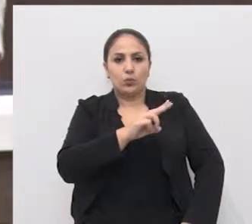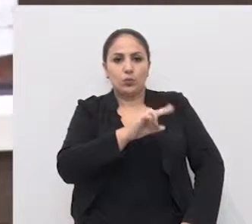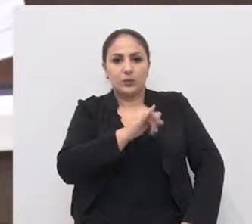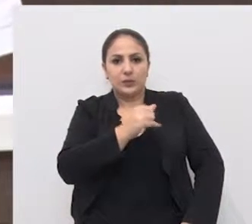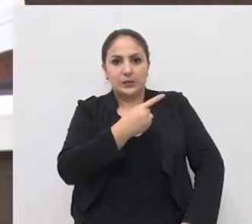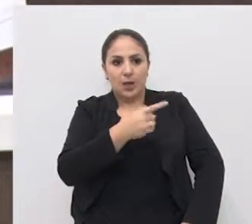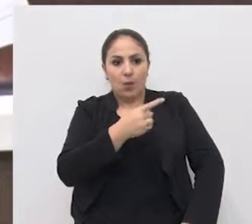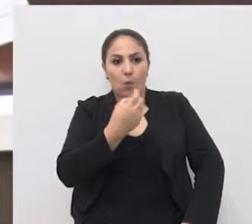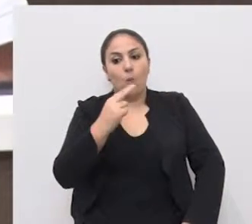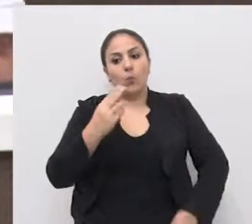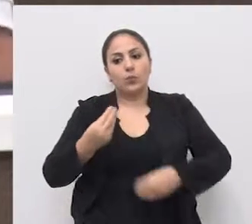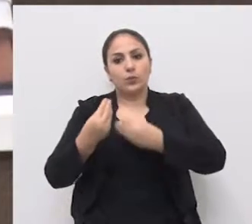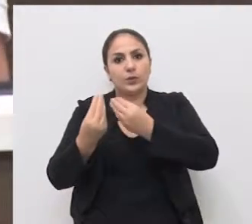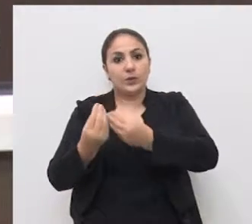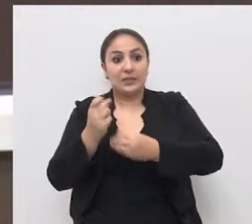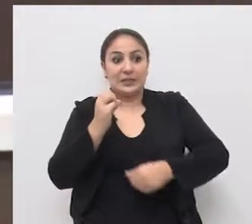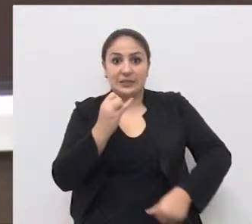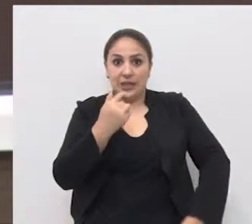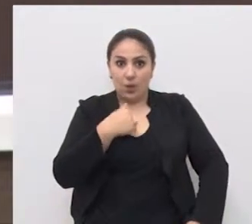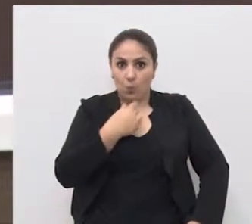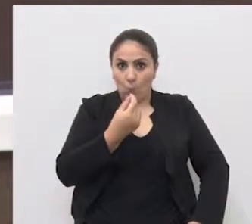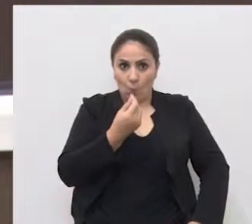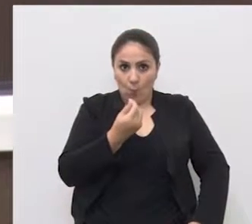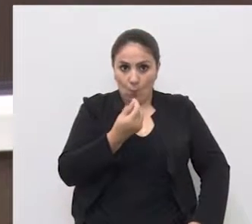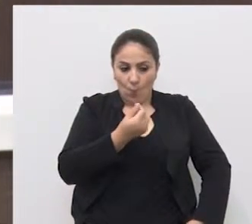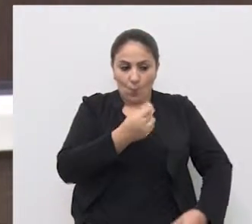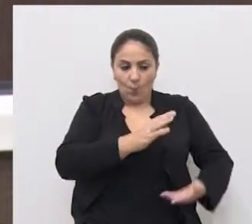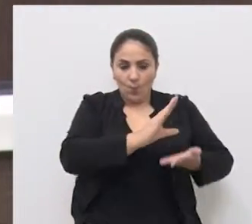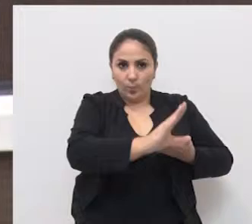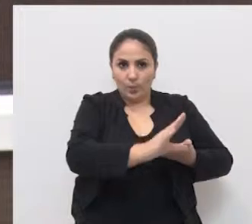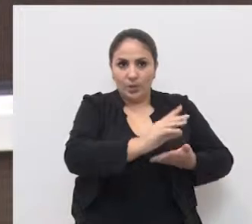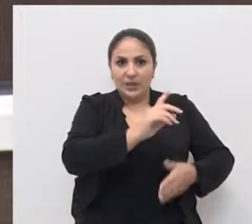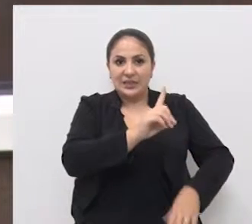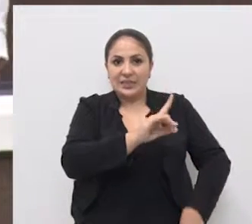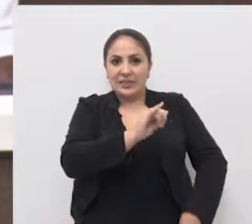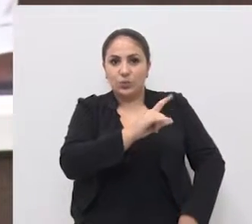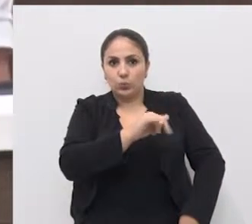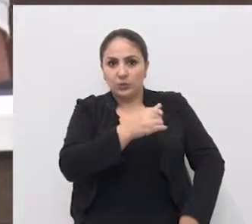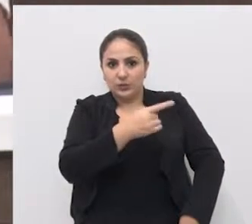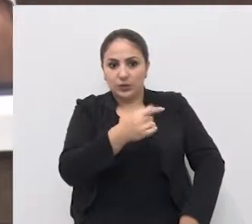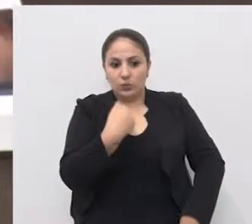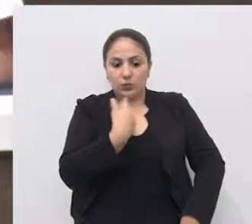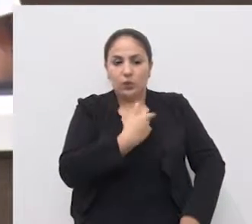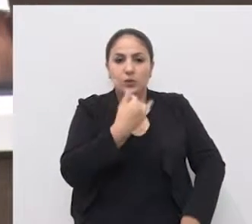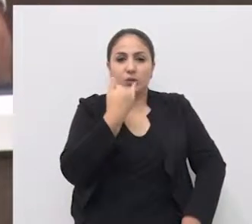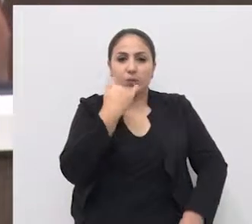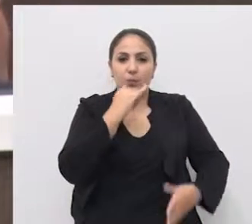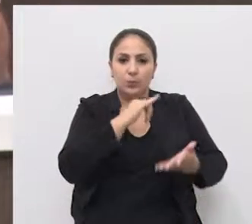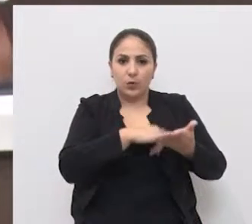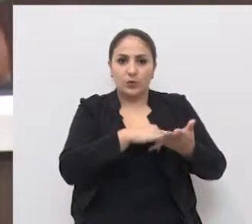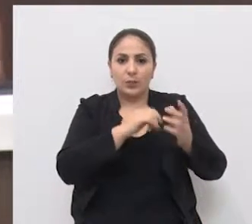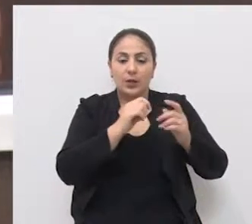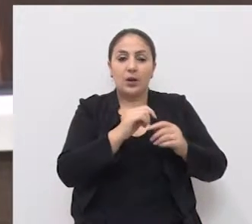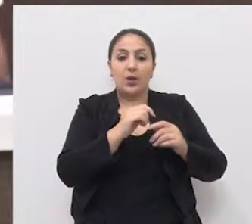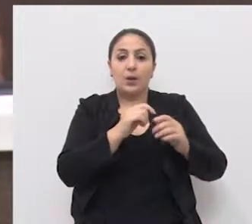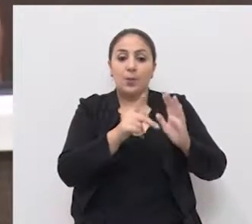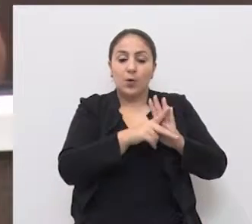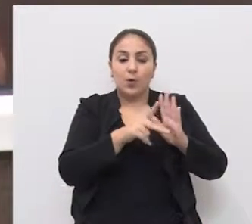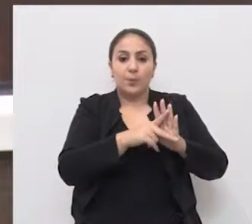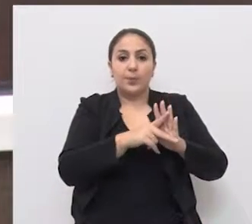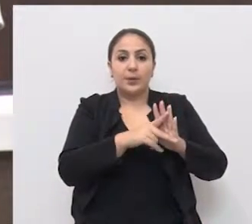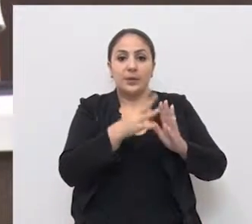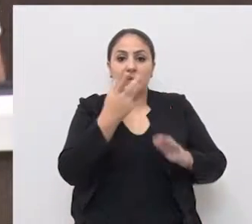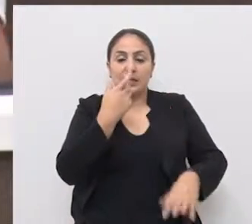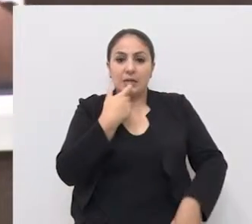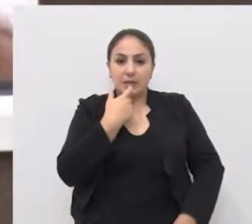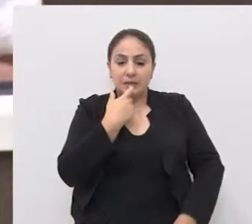dedução com doação. Se eu não deduzir o meu imposto de renda, no que eu posso, para o Fundo Municipal da